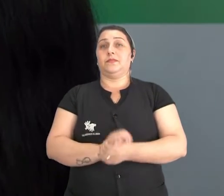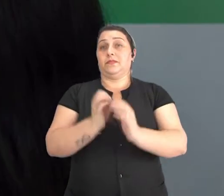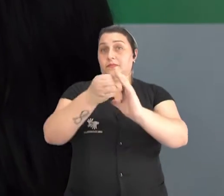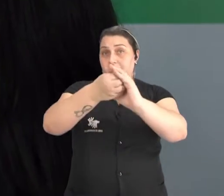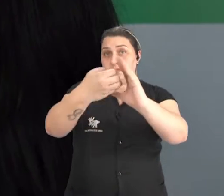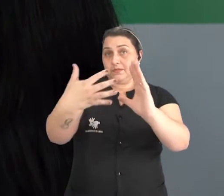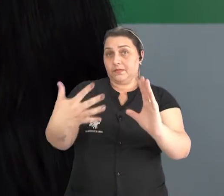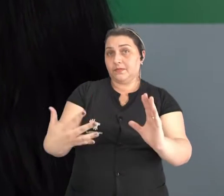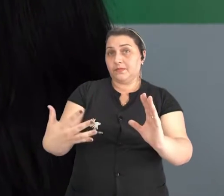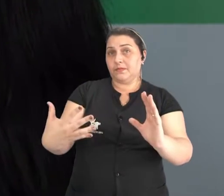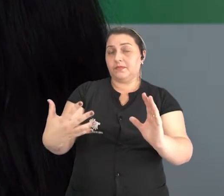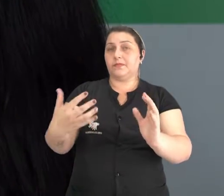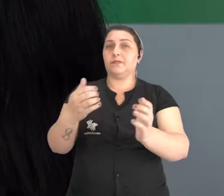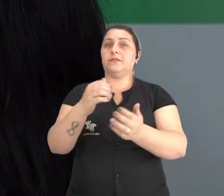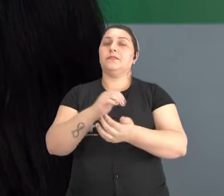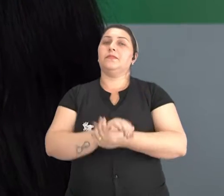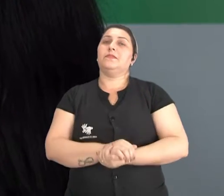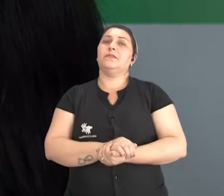características